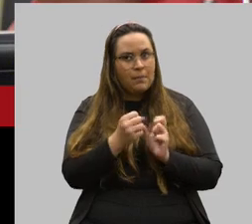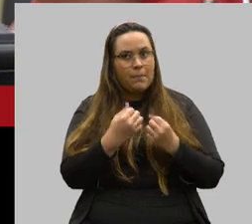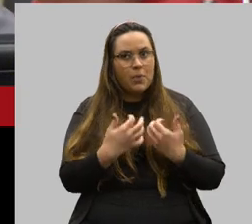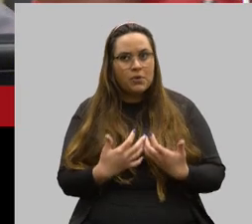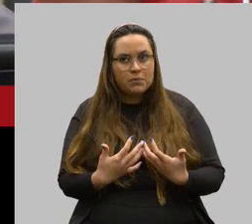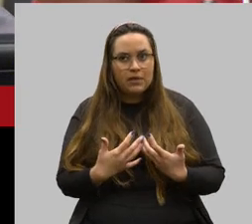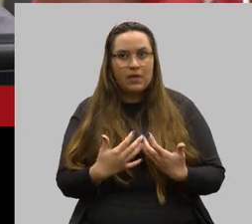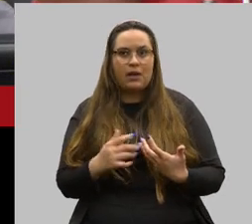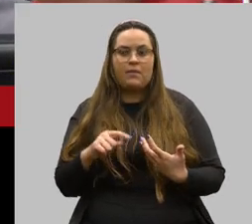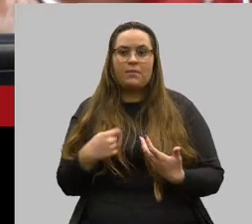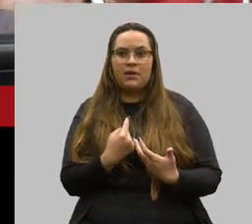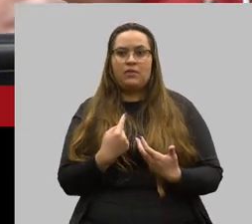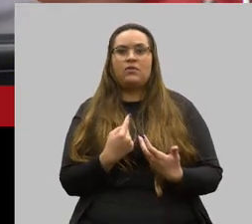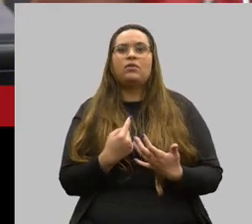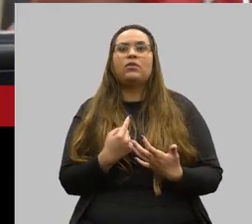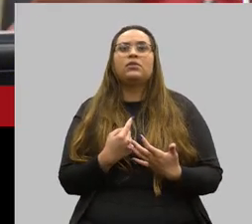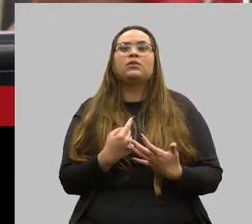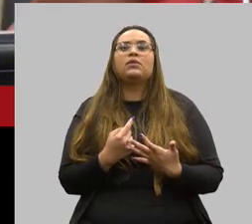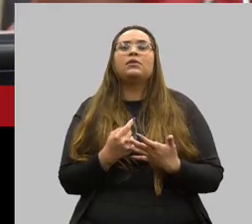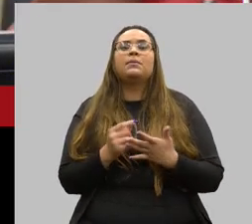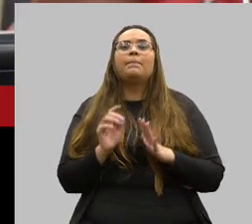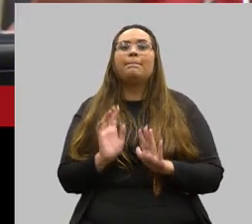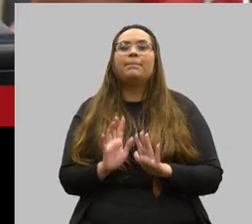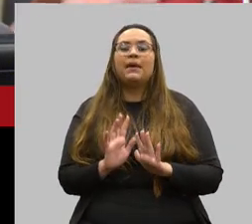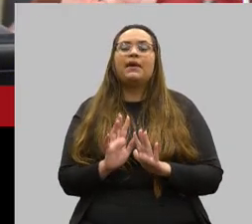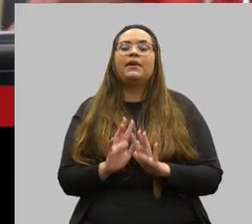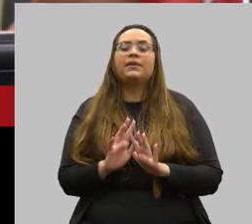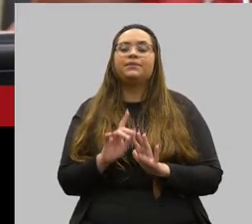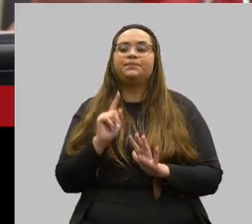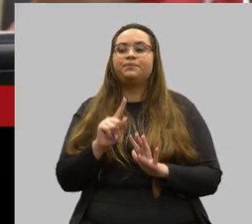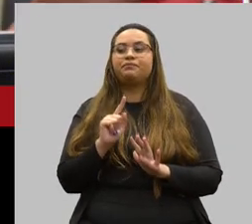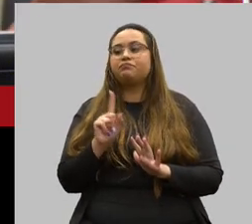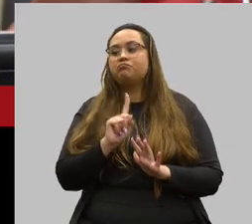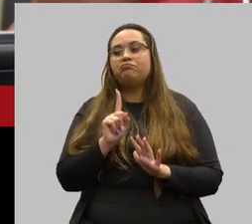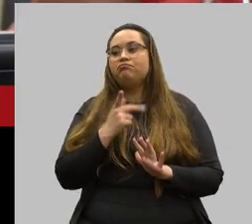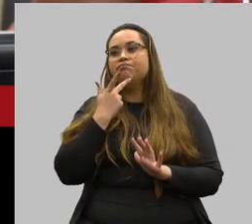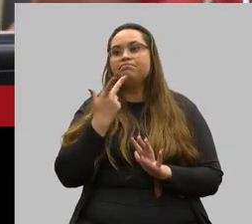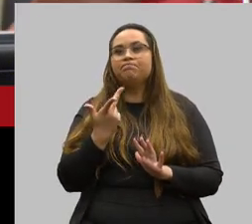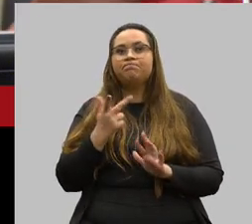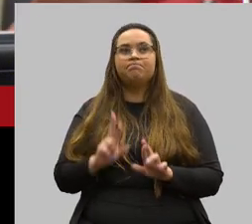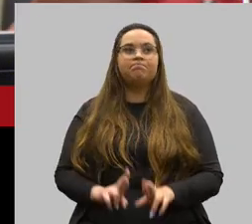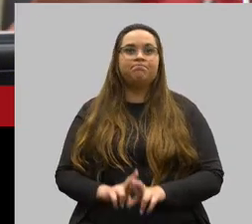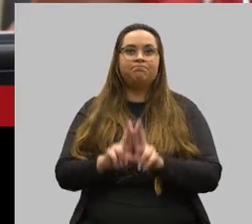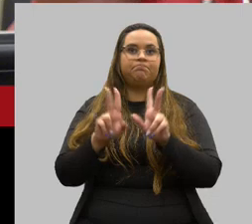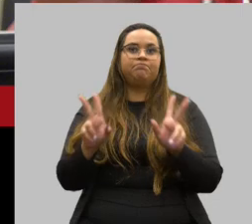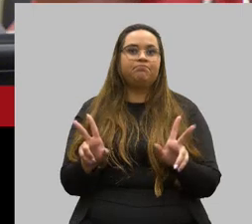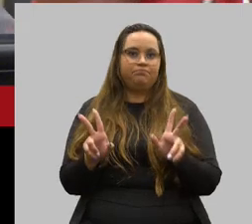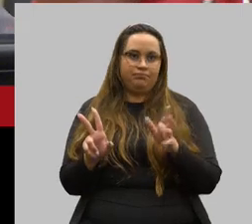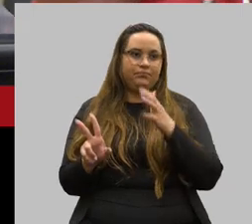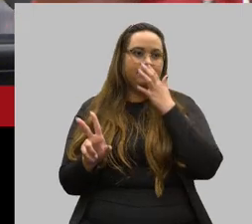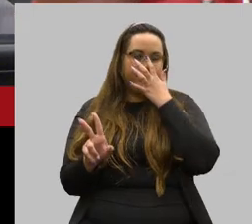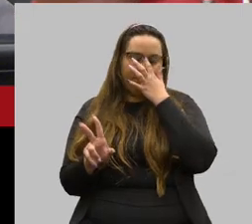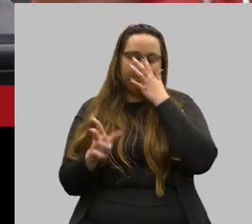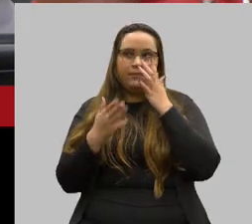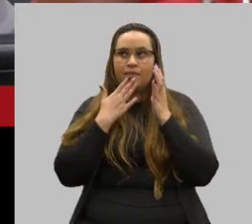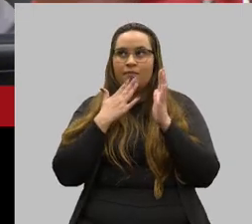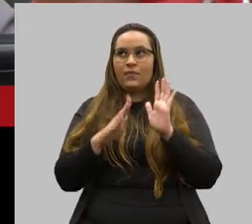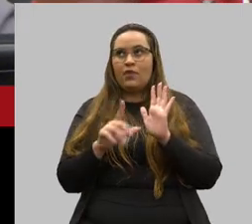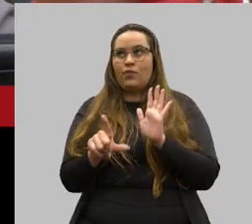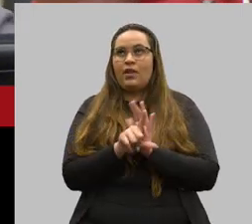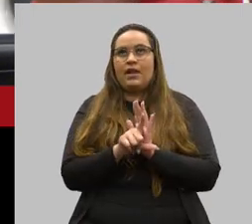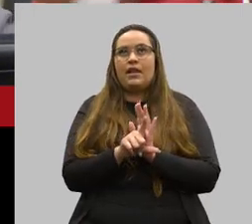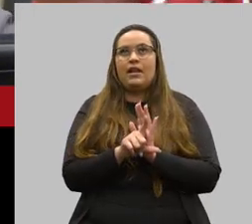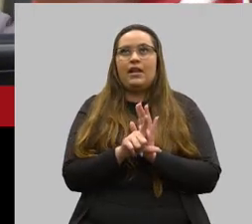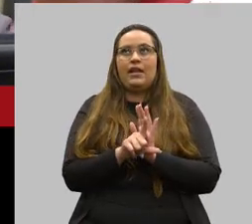informação falou da vacância Mas a senhora não falou da diferença entre o efetivo existente e o previsto na lei de efetivo a senhora